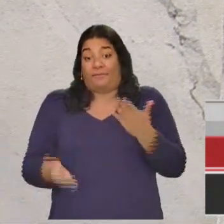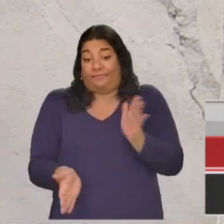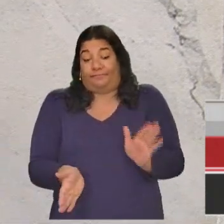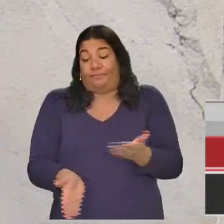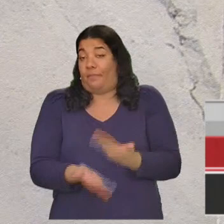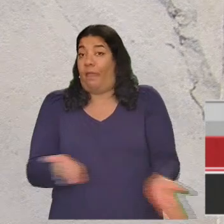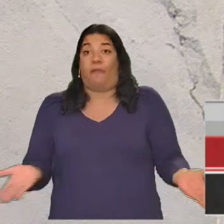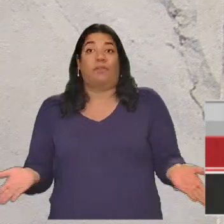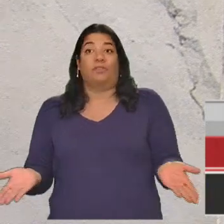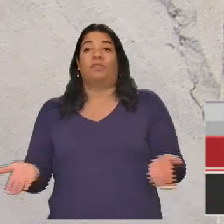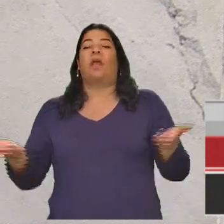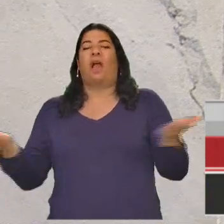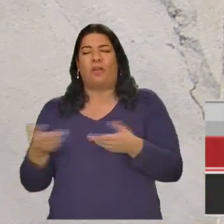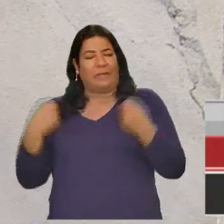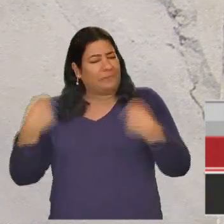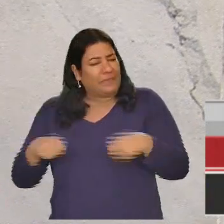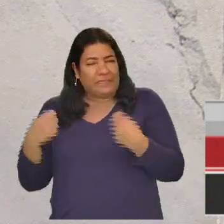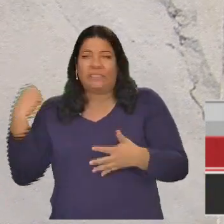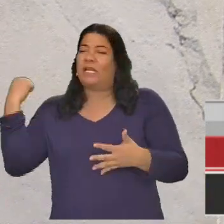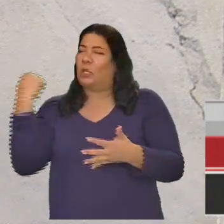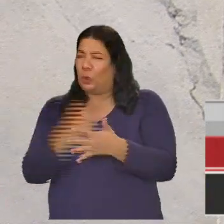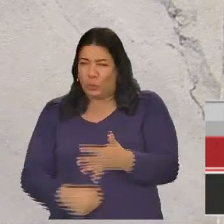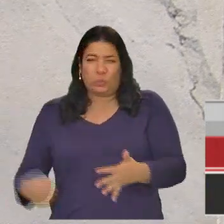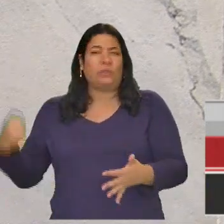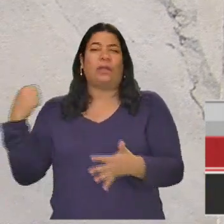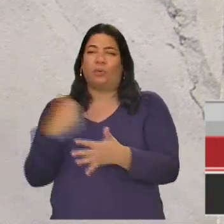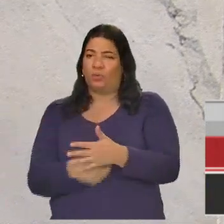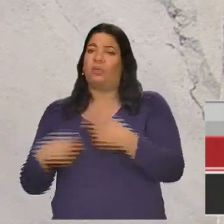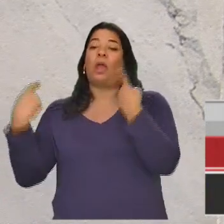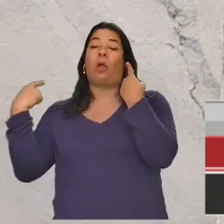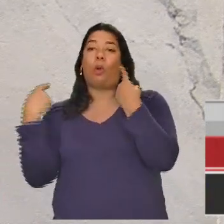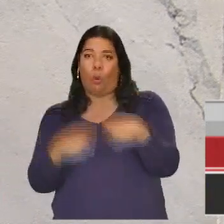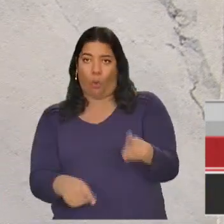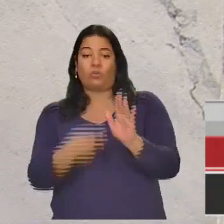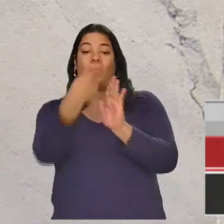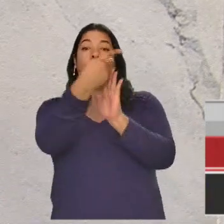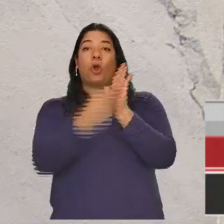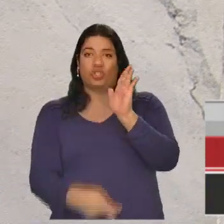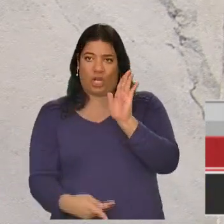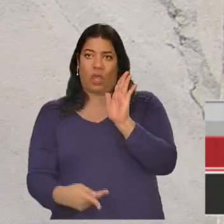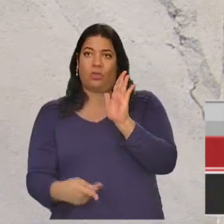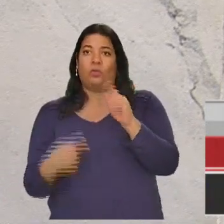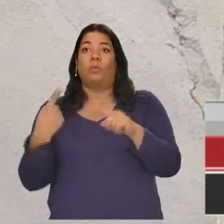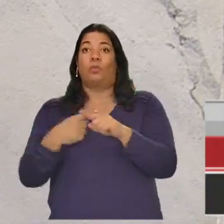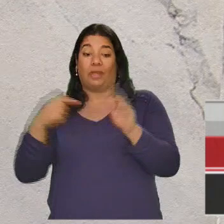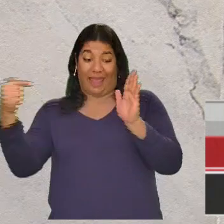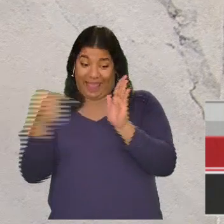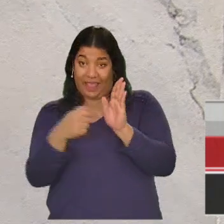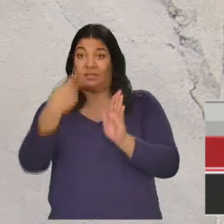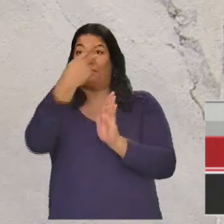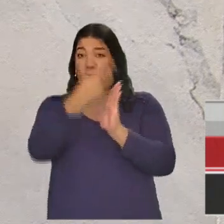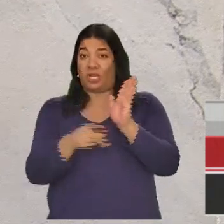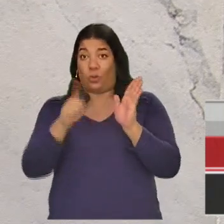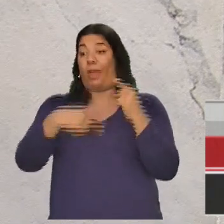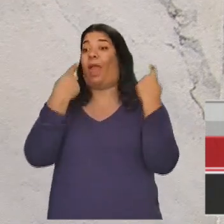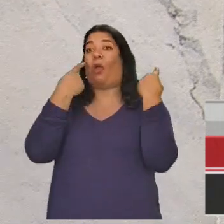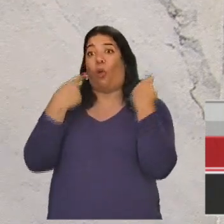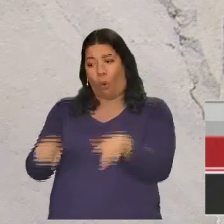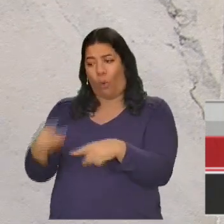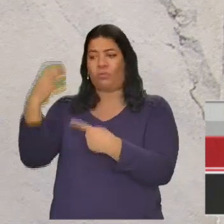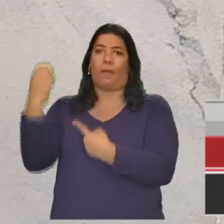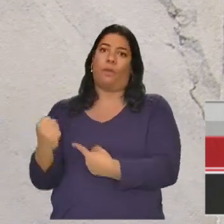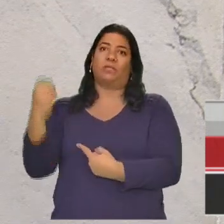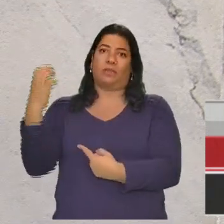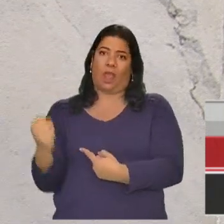luta de resistência contra esse projeto que vai destruir a aposentadoria e vai enriquecer ainda